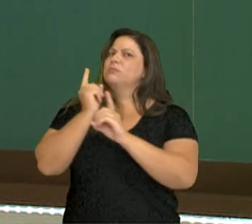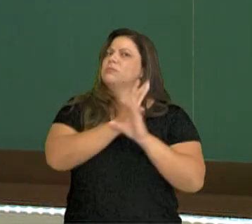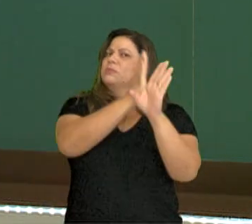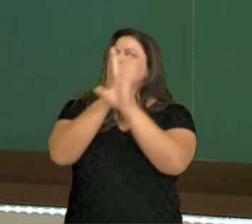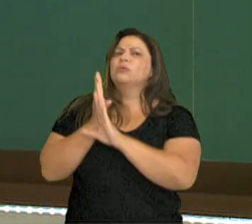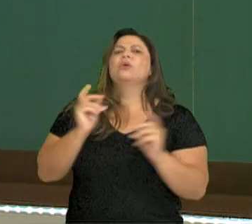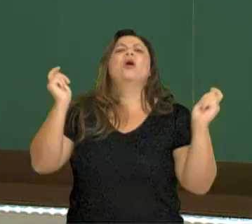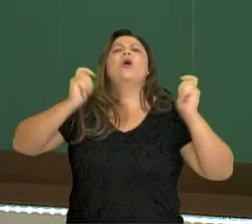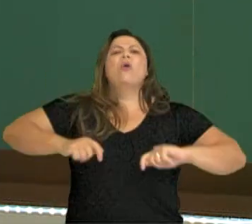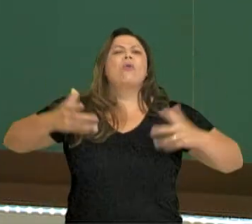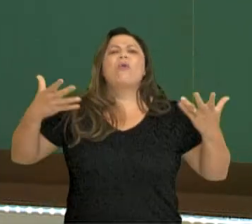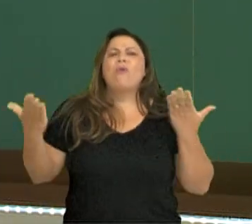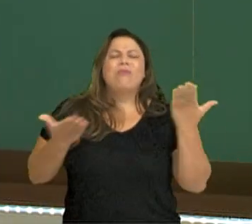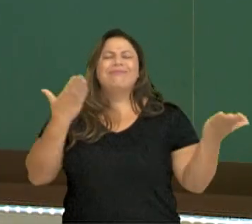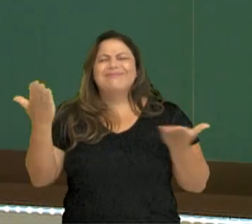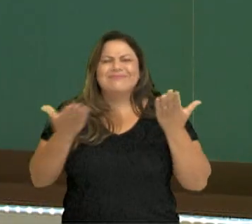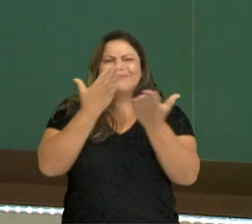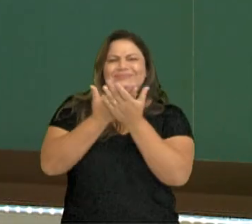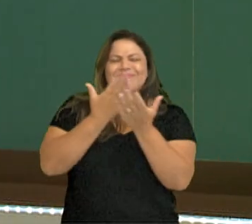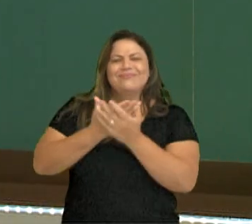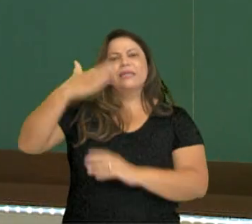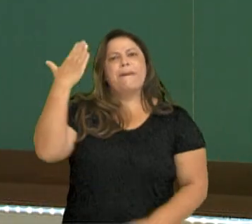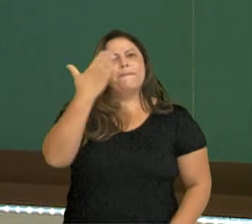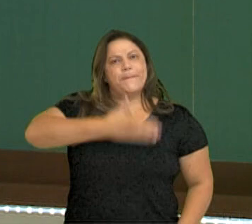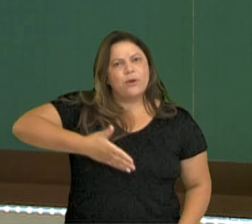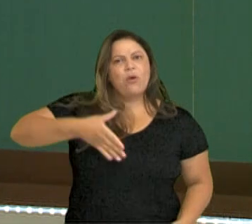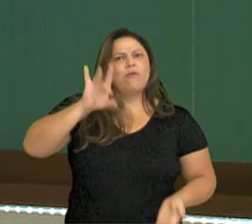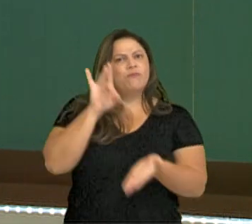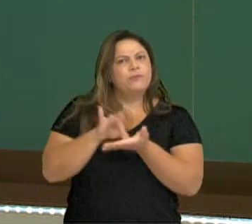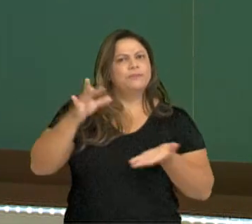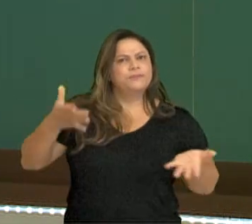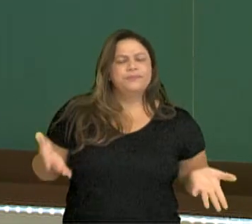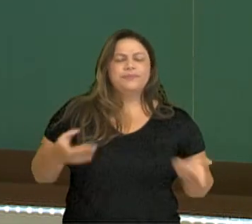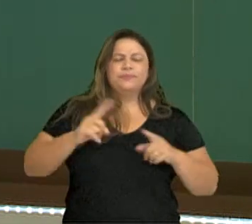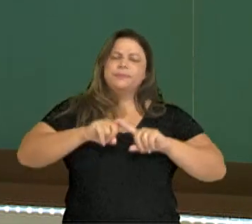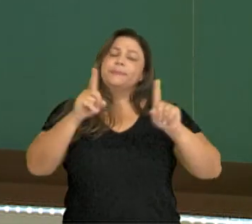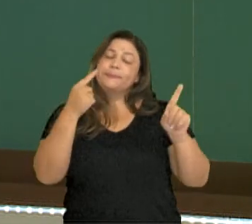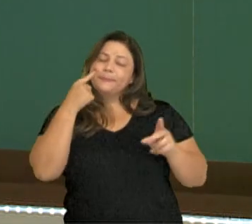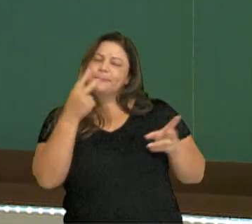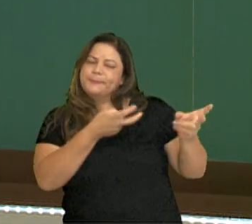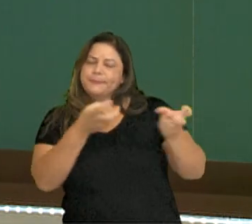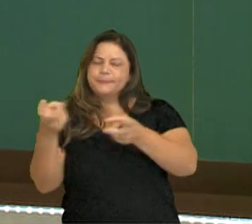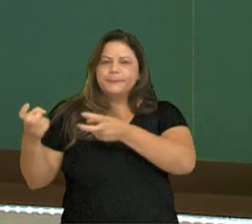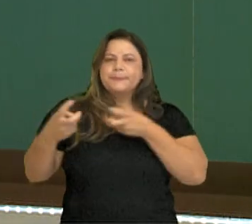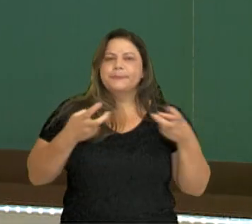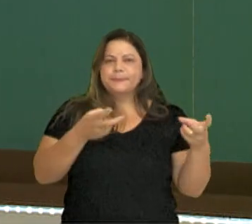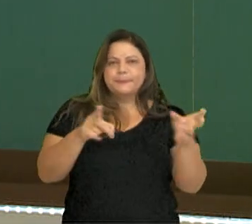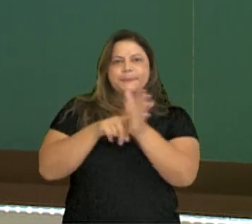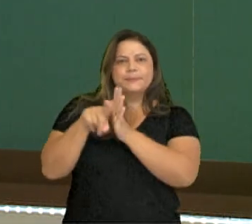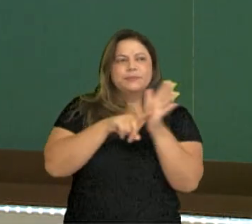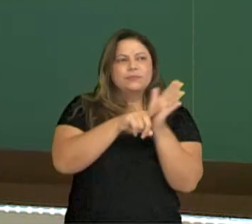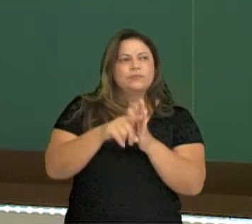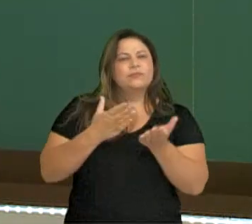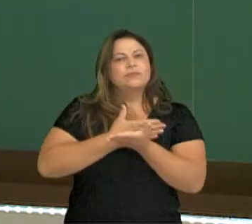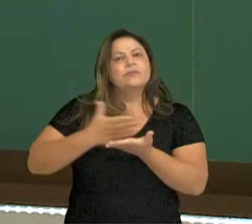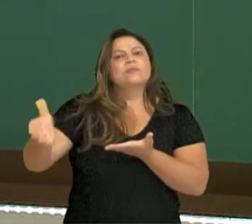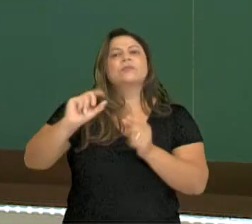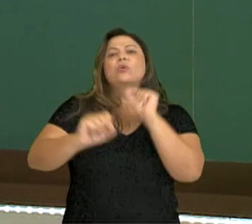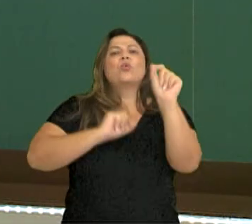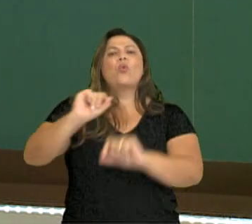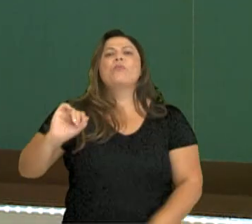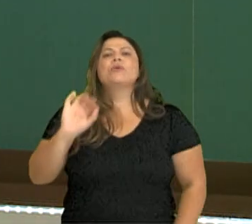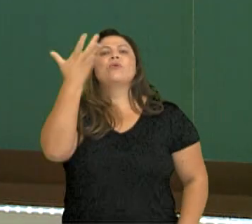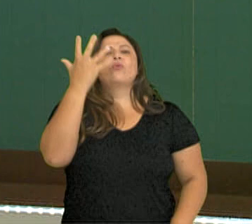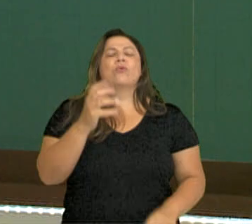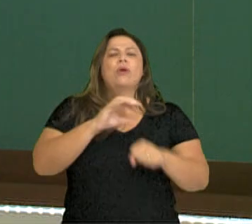foi isso, né? Não tem ainda um estudo que diga com certeza, mas já tem vários indícios de como isso aconteceu. Como ocorreu a